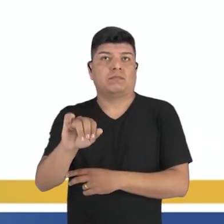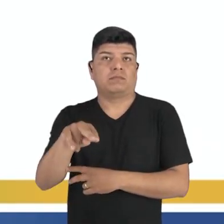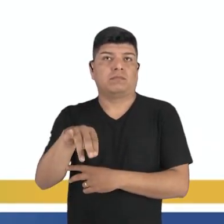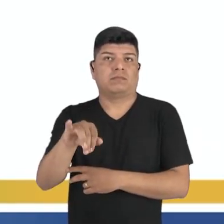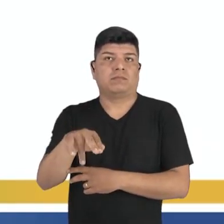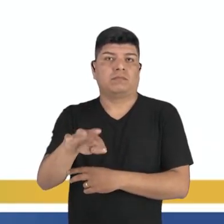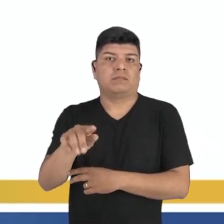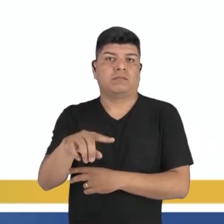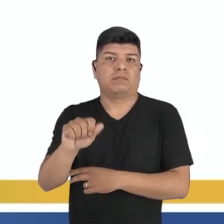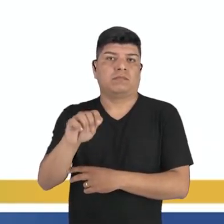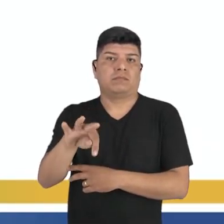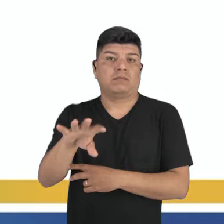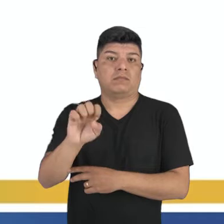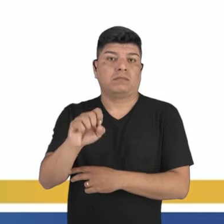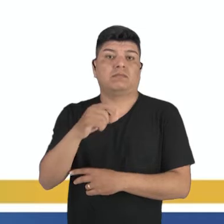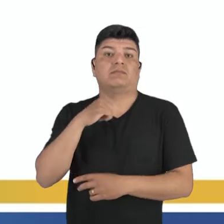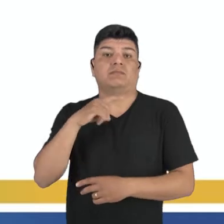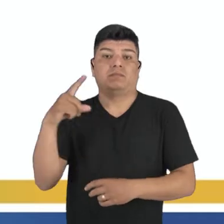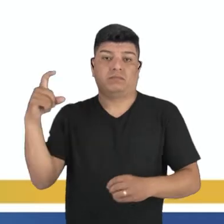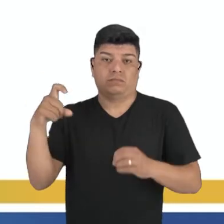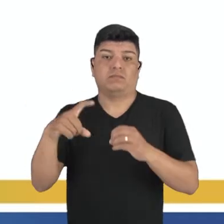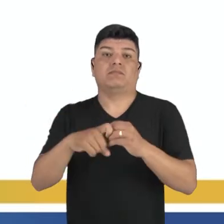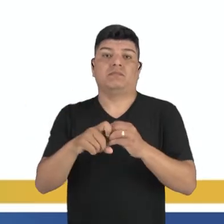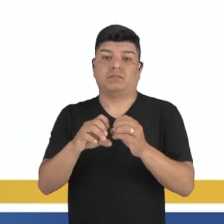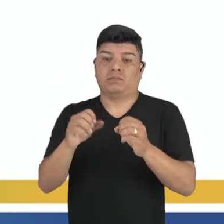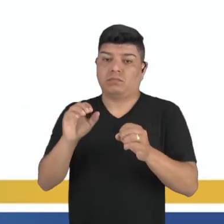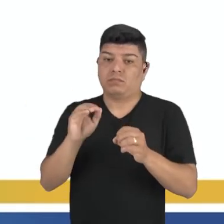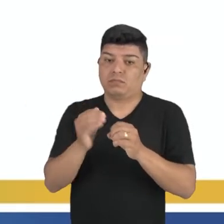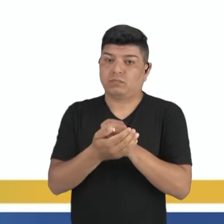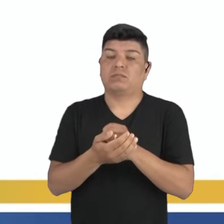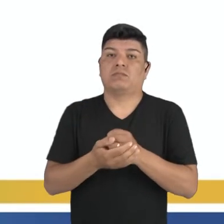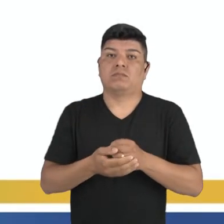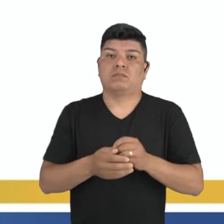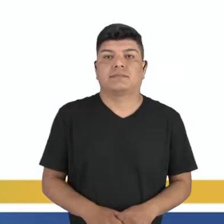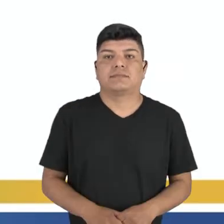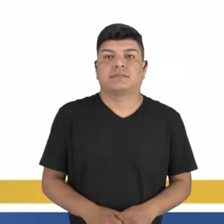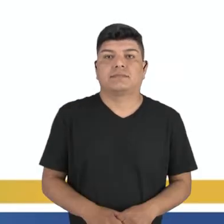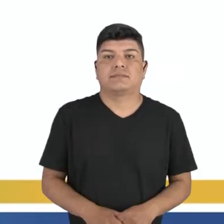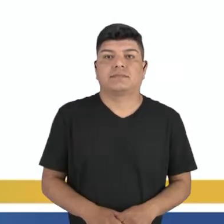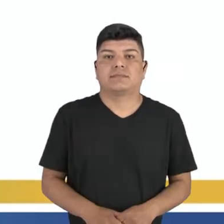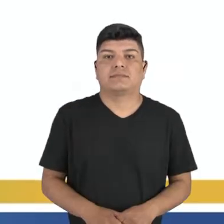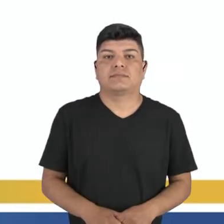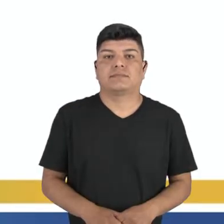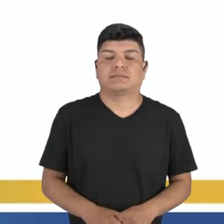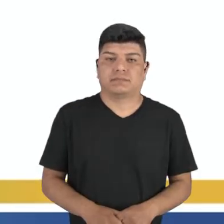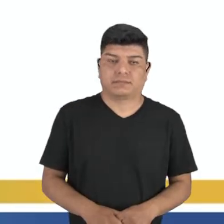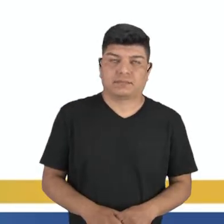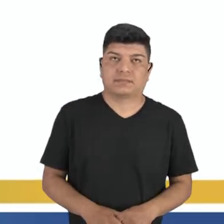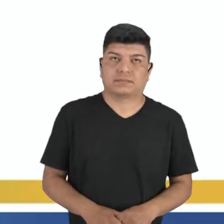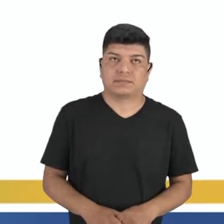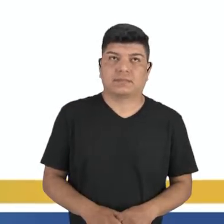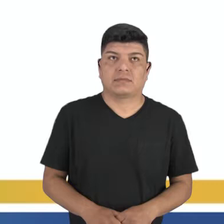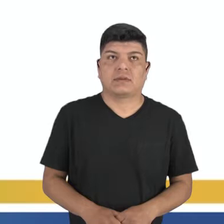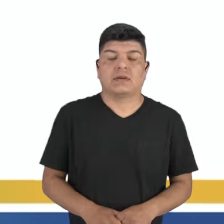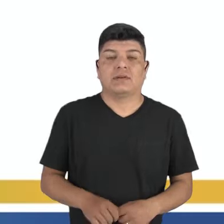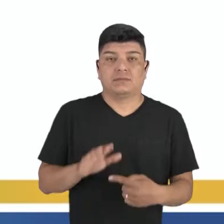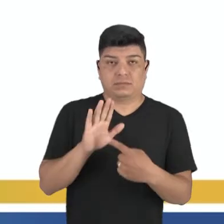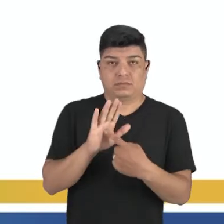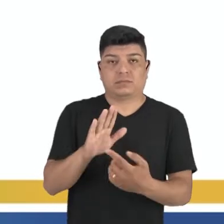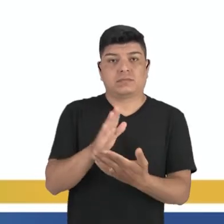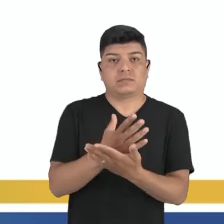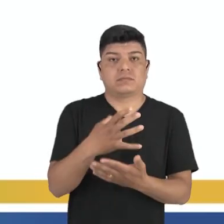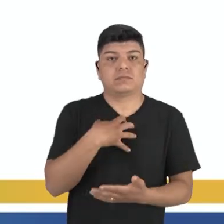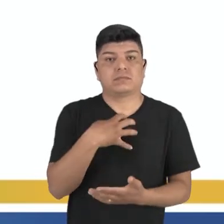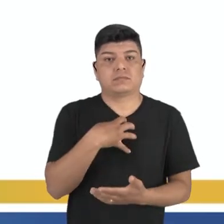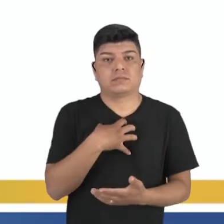gravidez caso ocorra uma fecundação. Tudo bem, pessoal? Então, pessoal, aqui eu trago para vocês alguns